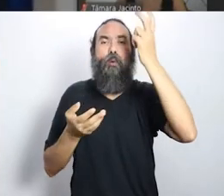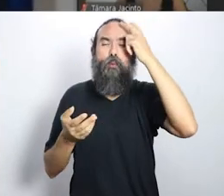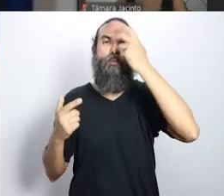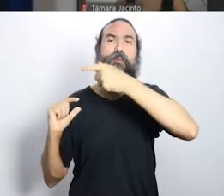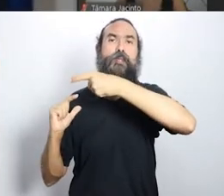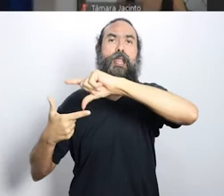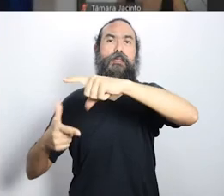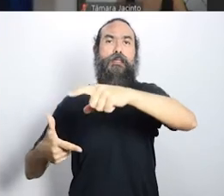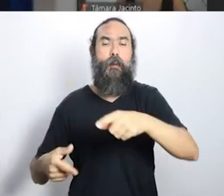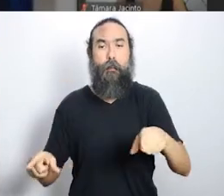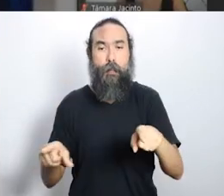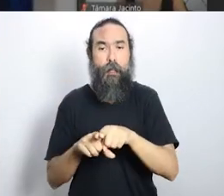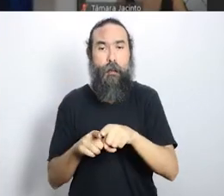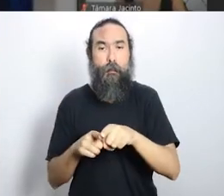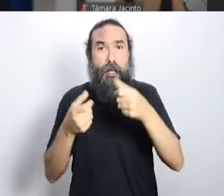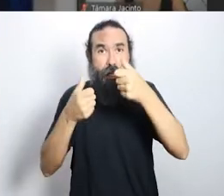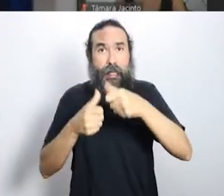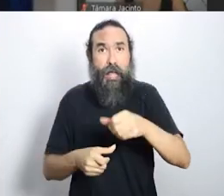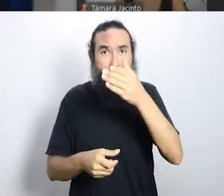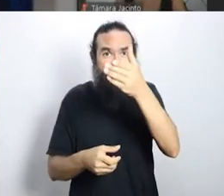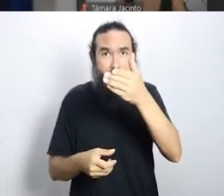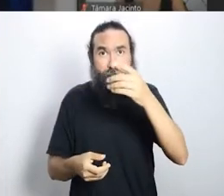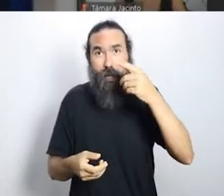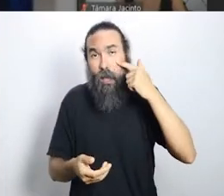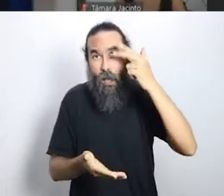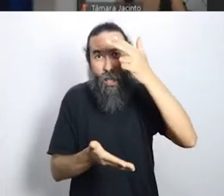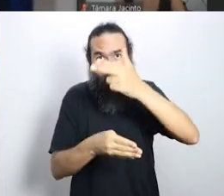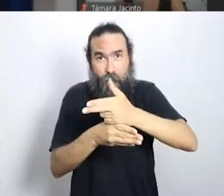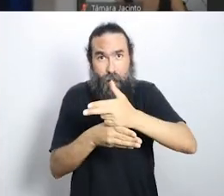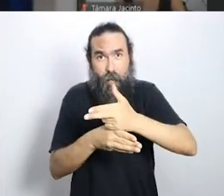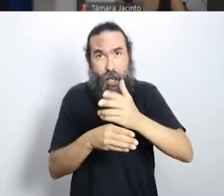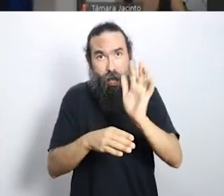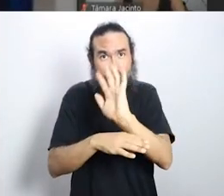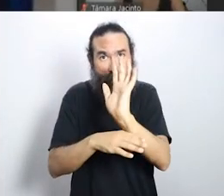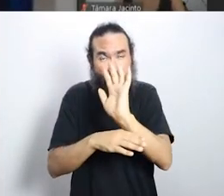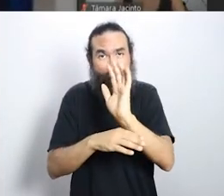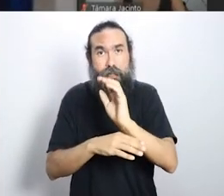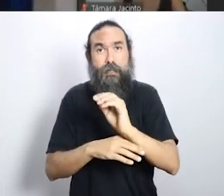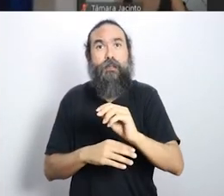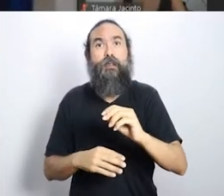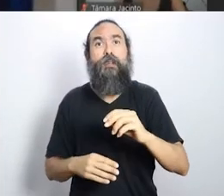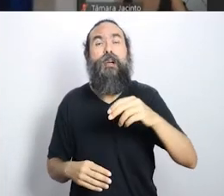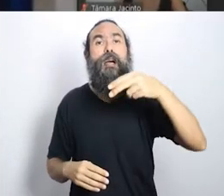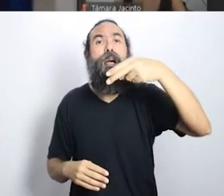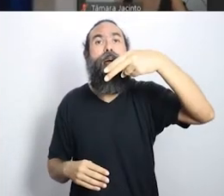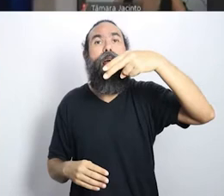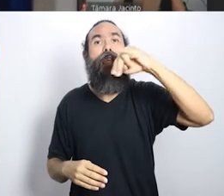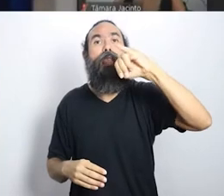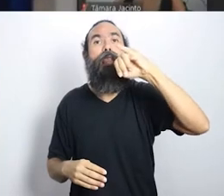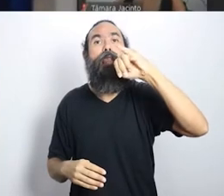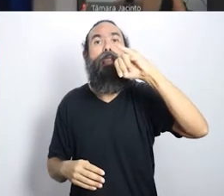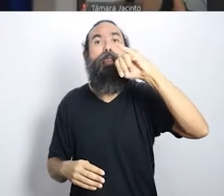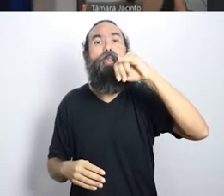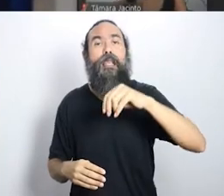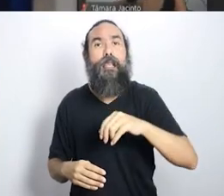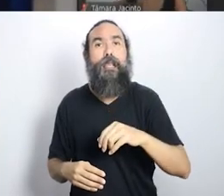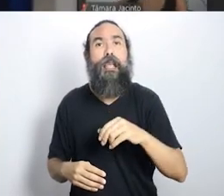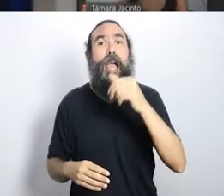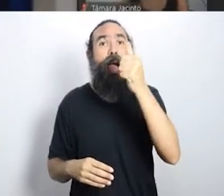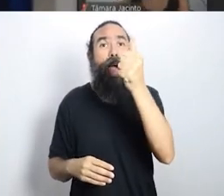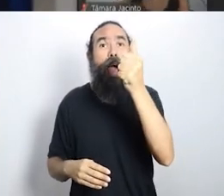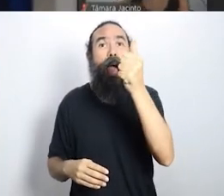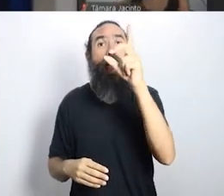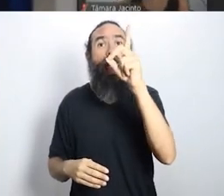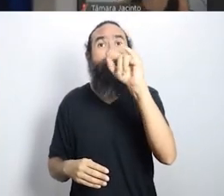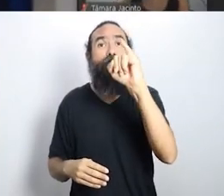está aqui, que está aqui, hoje está aqui, Niata está representando aqui também o seguinte, Niata está representando uma linha